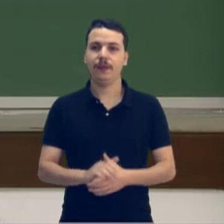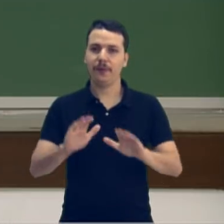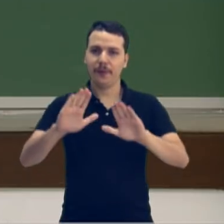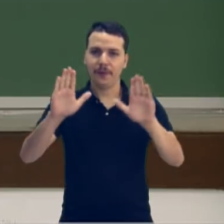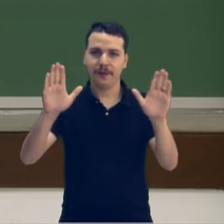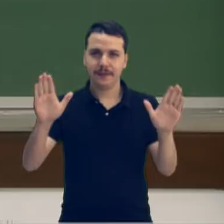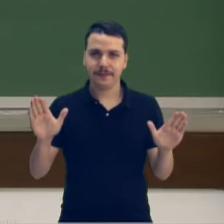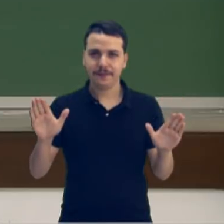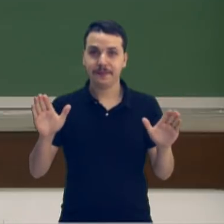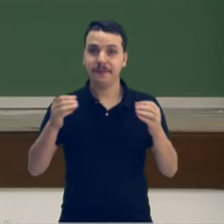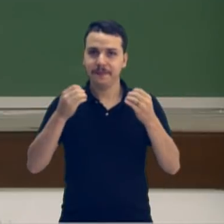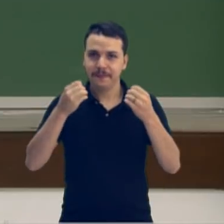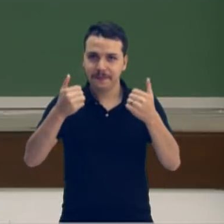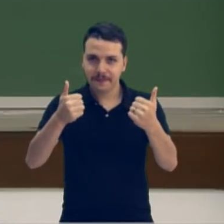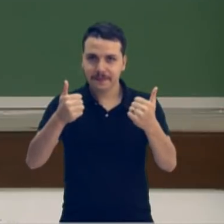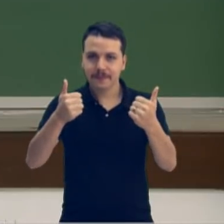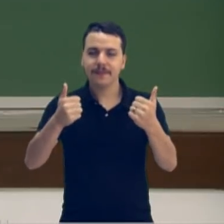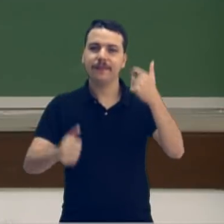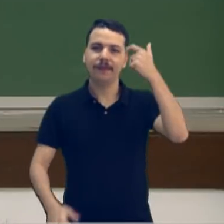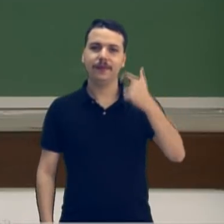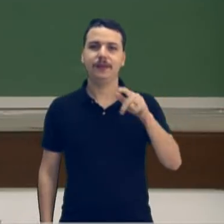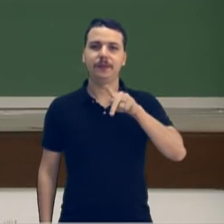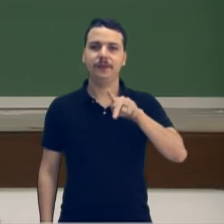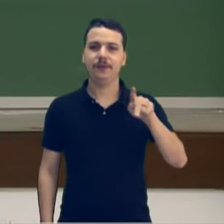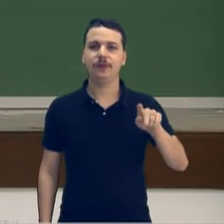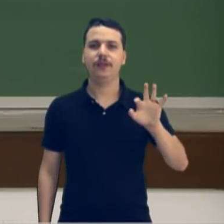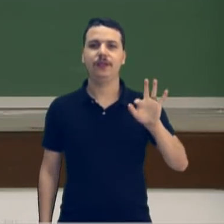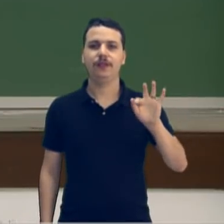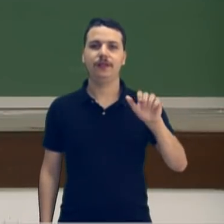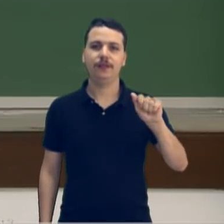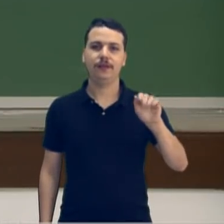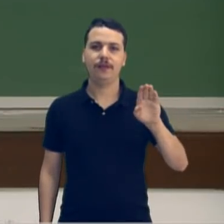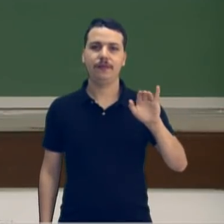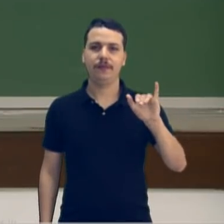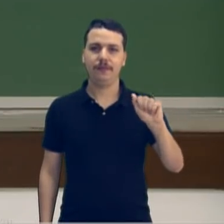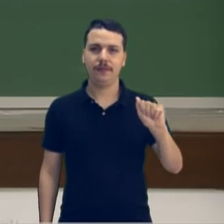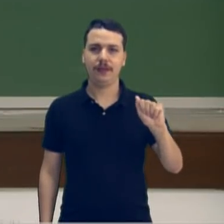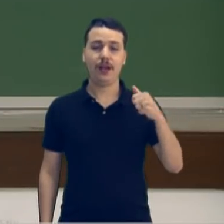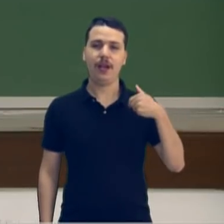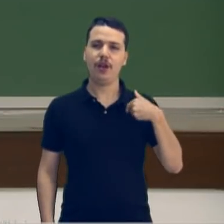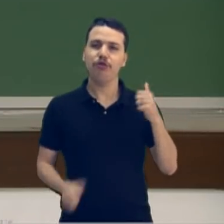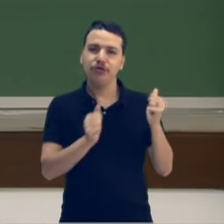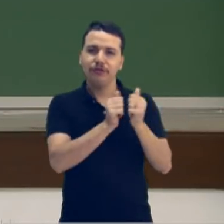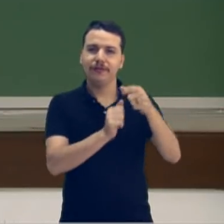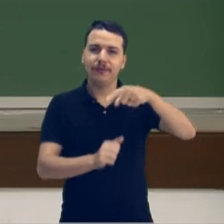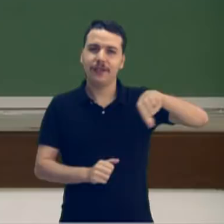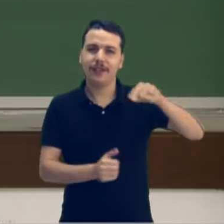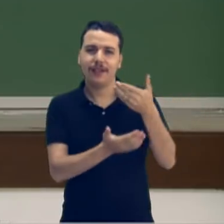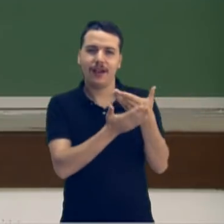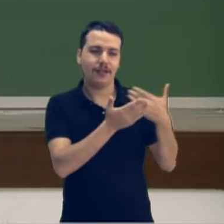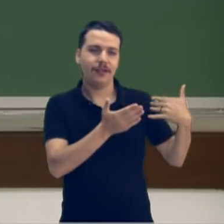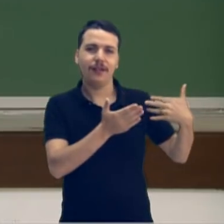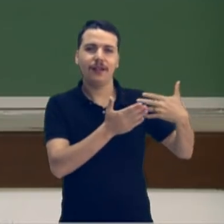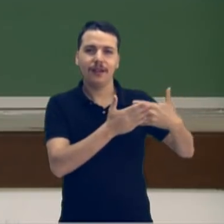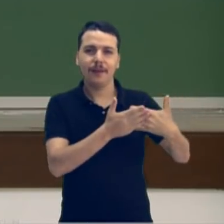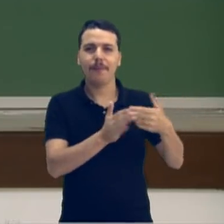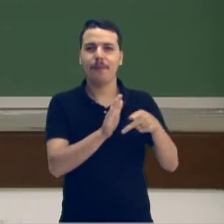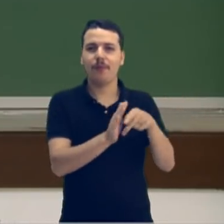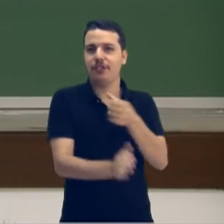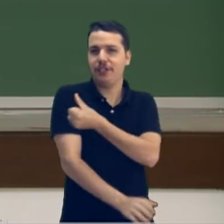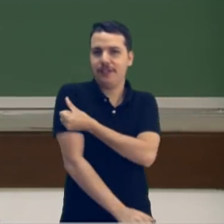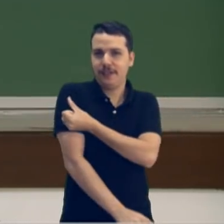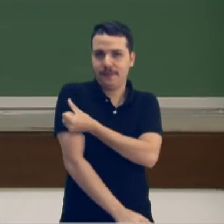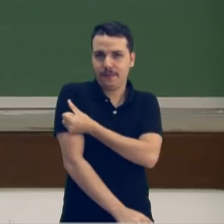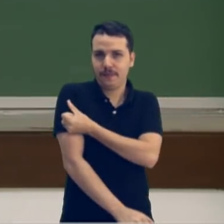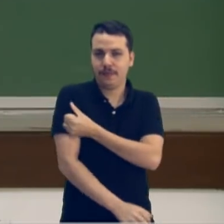Olá, tudo bem? Eu sou a professora Fábia, que tem acompanhado vocês nas aulas do 6º ano. Lembre-se,